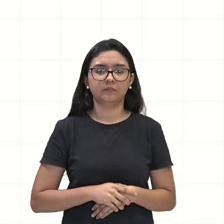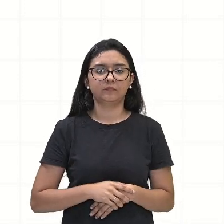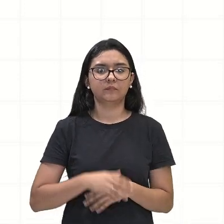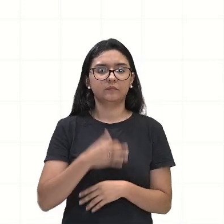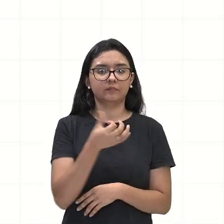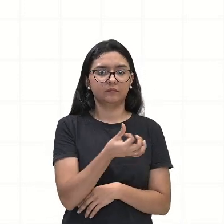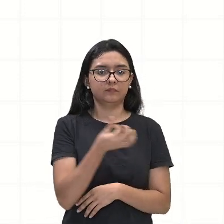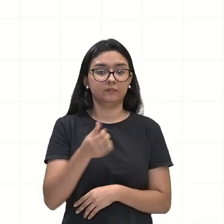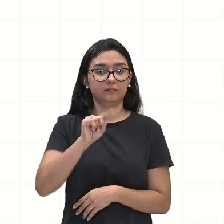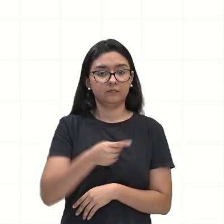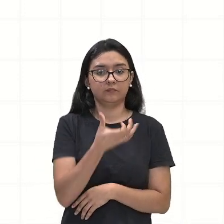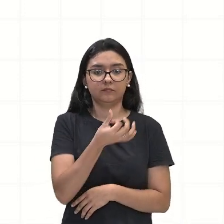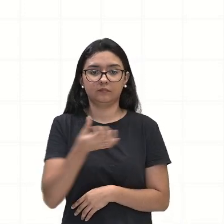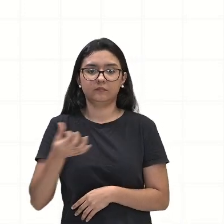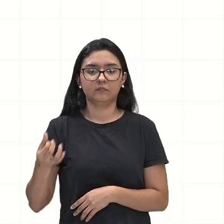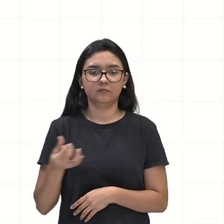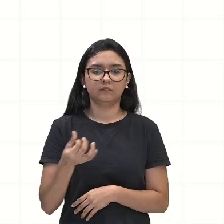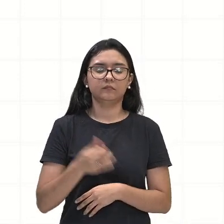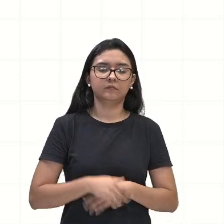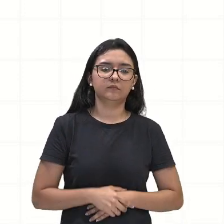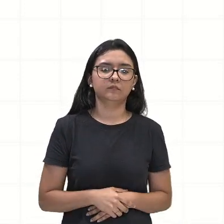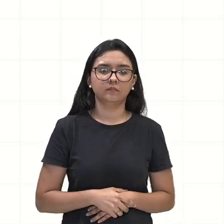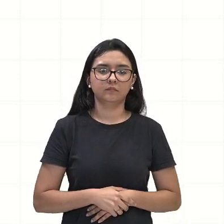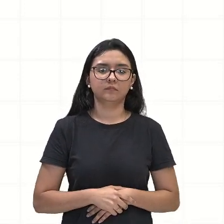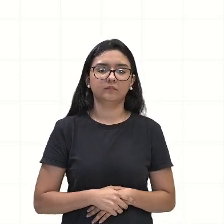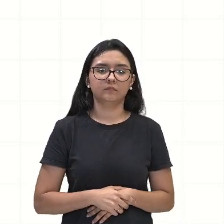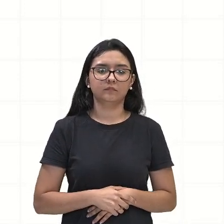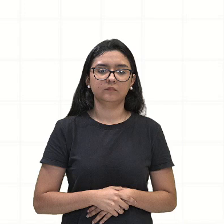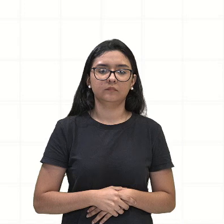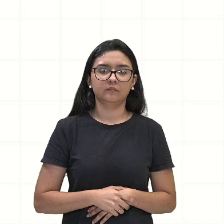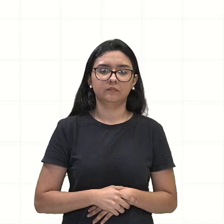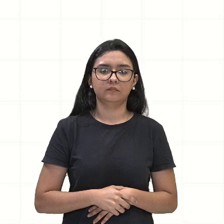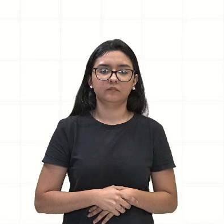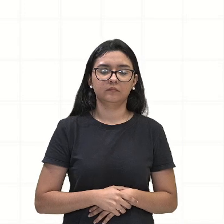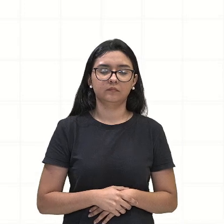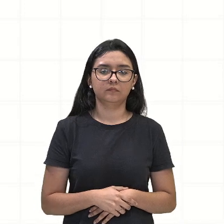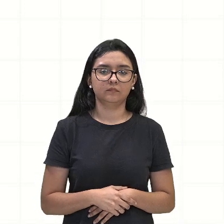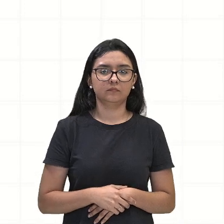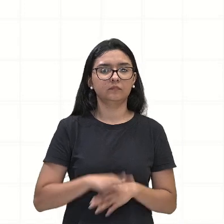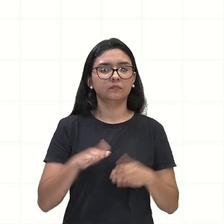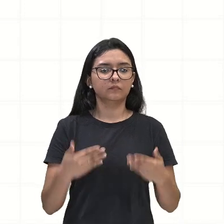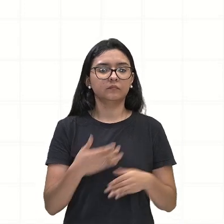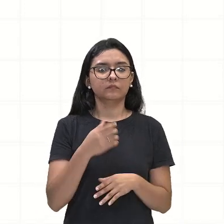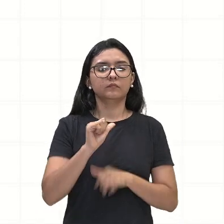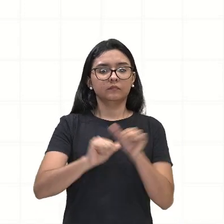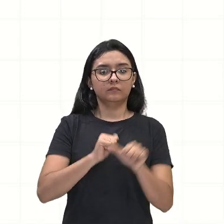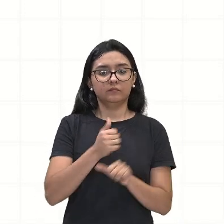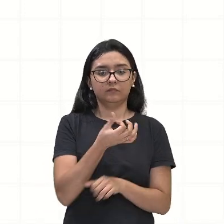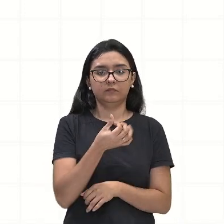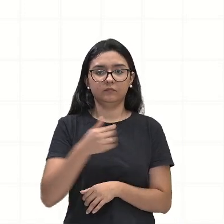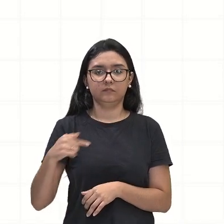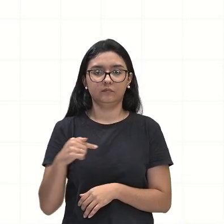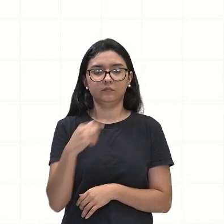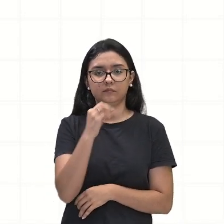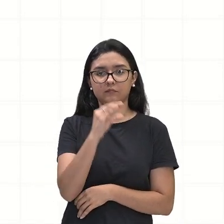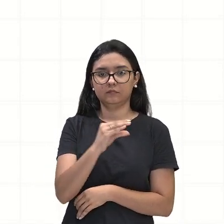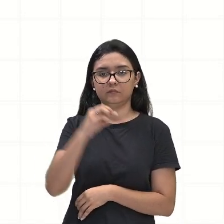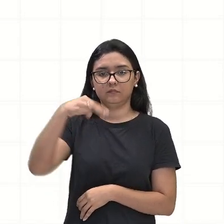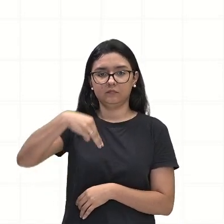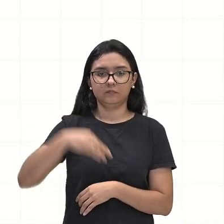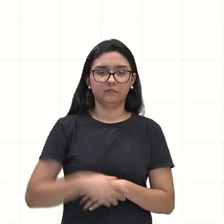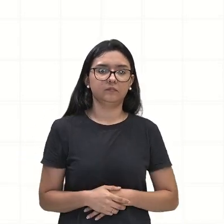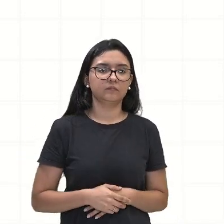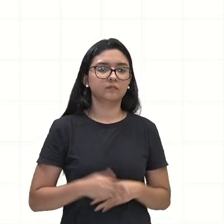66,666, né? Arredondando, né, para 67 centímetros. Beleza?